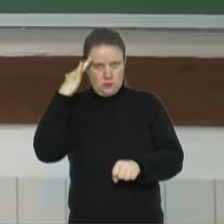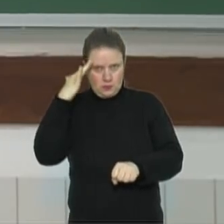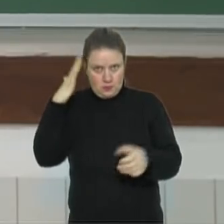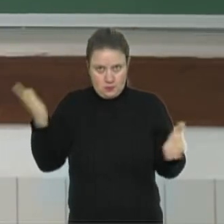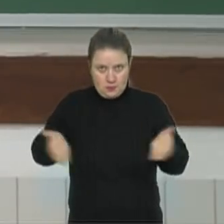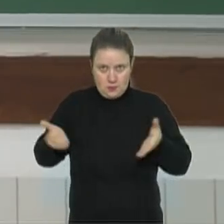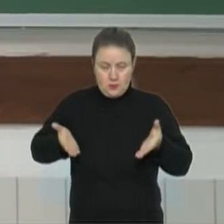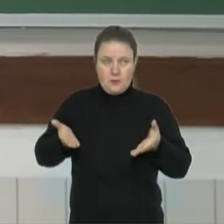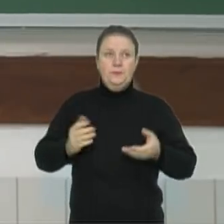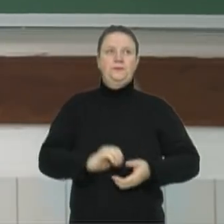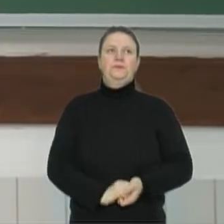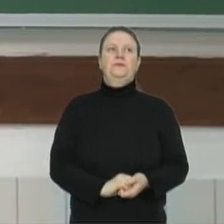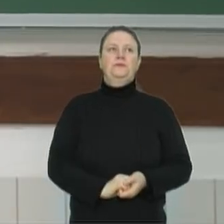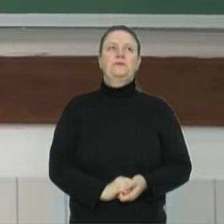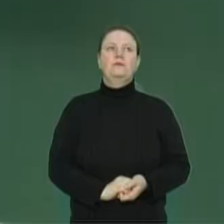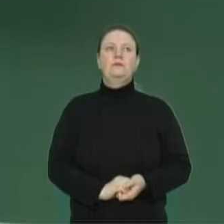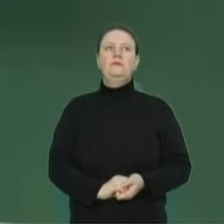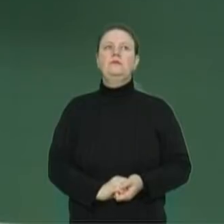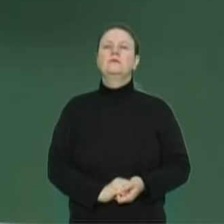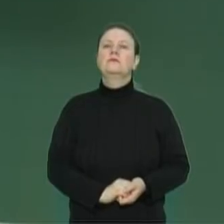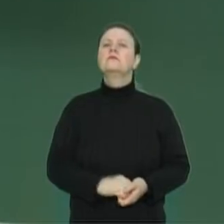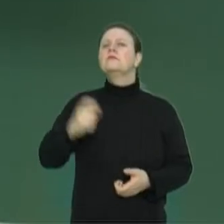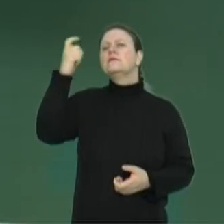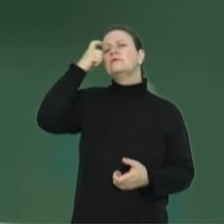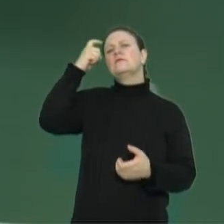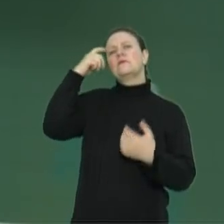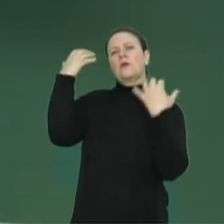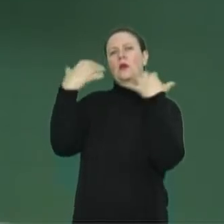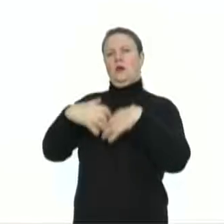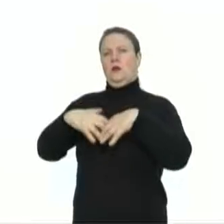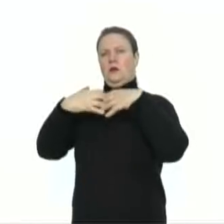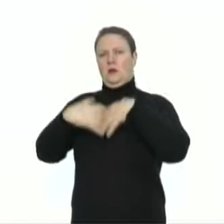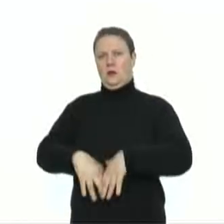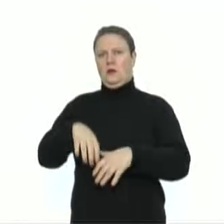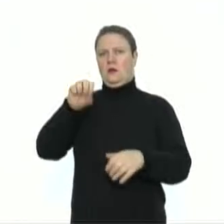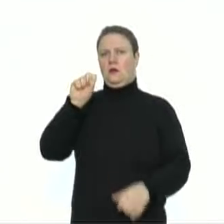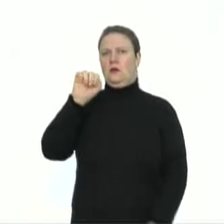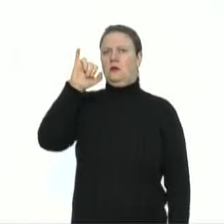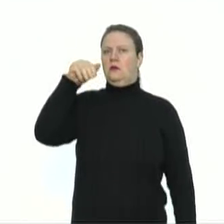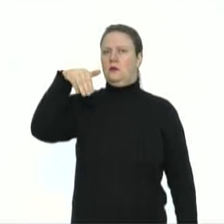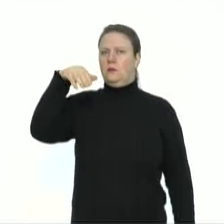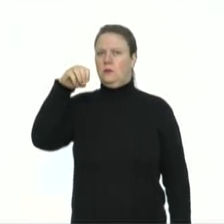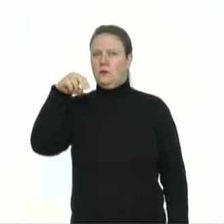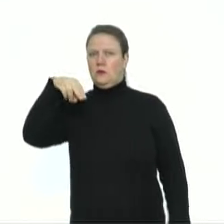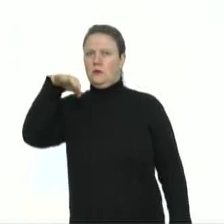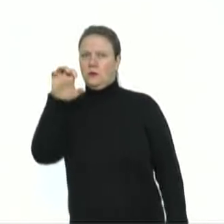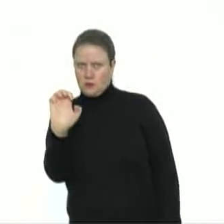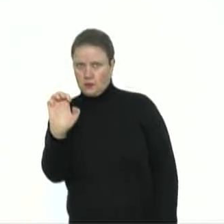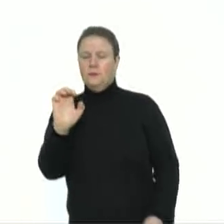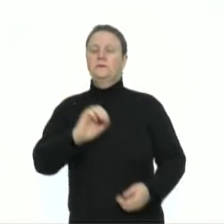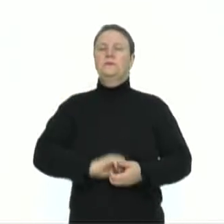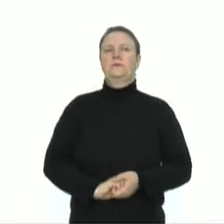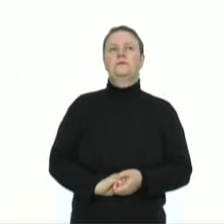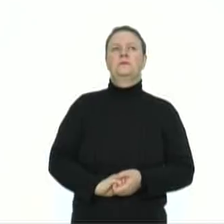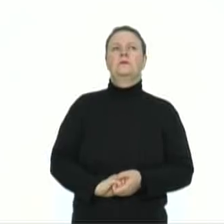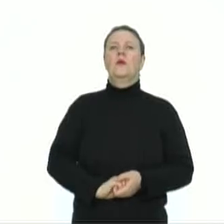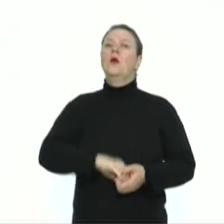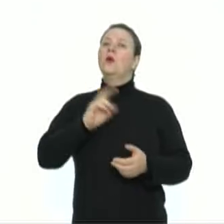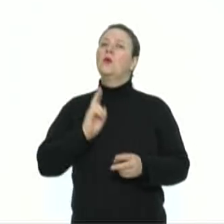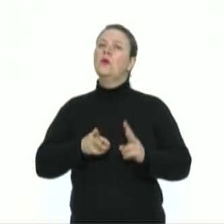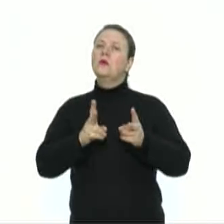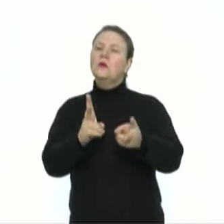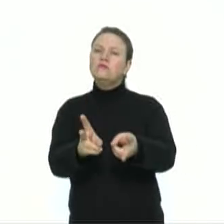né? Que diz o seguinte aqui, ó. As reflexões de Simone de Beauvoir na obra O Segundo Sexo